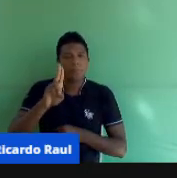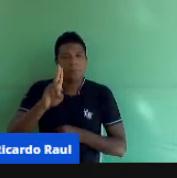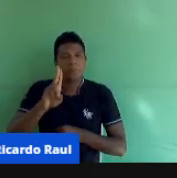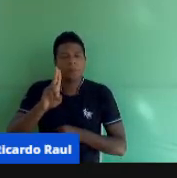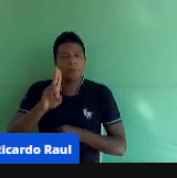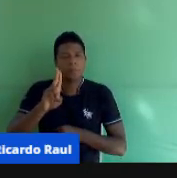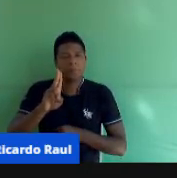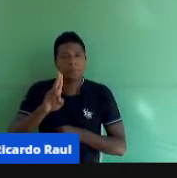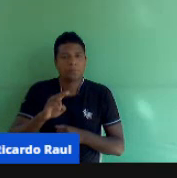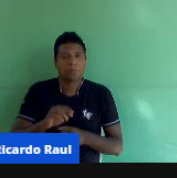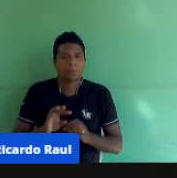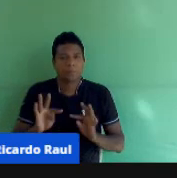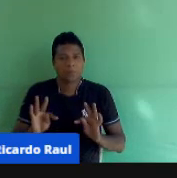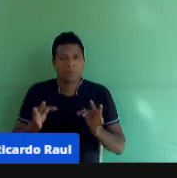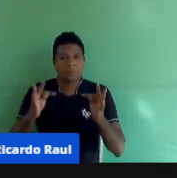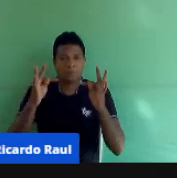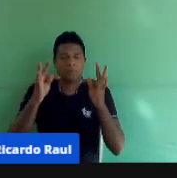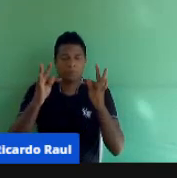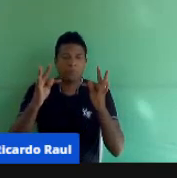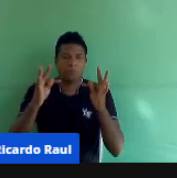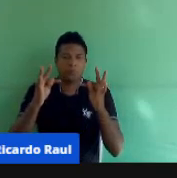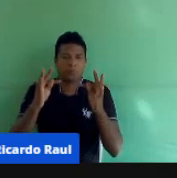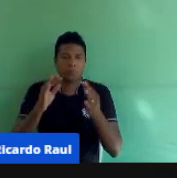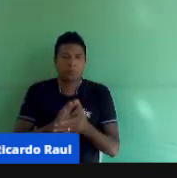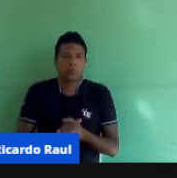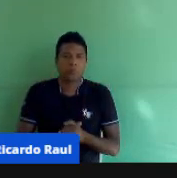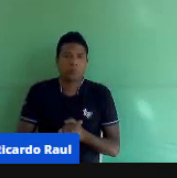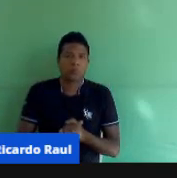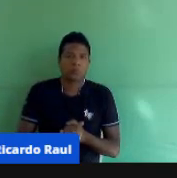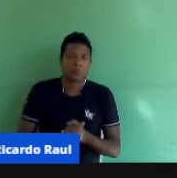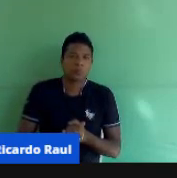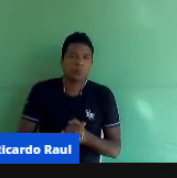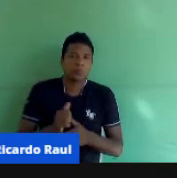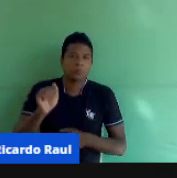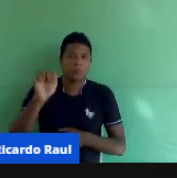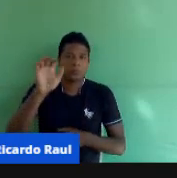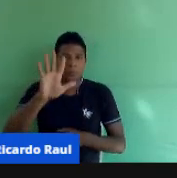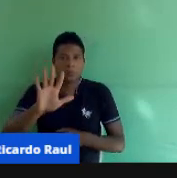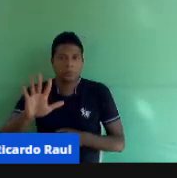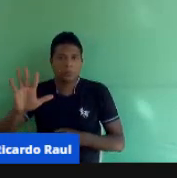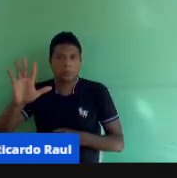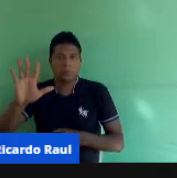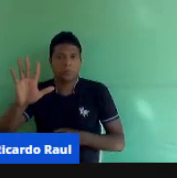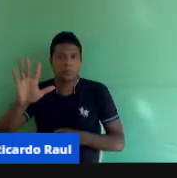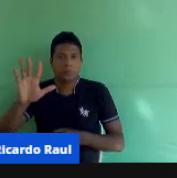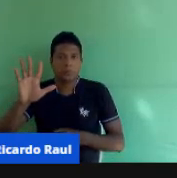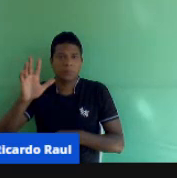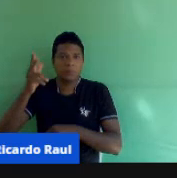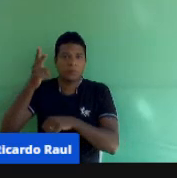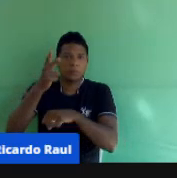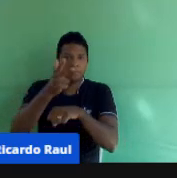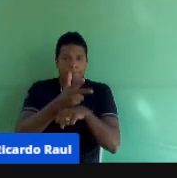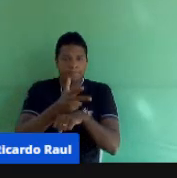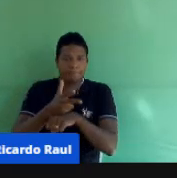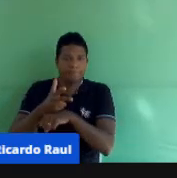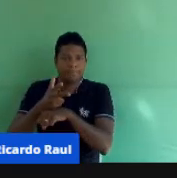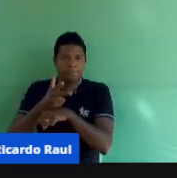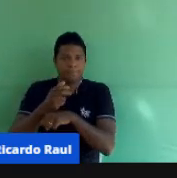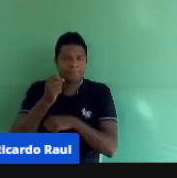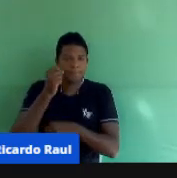recursos mais atuais e, com certeza, o audiovisual, a capacidade deles de despertar